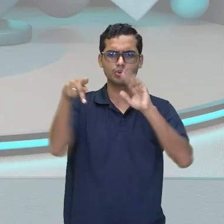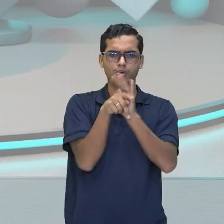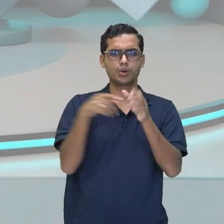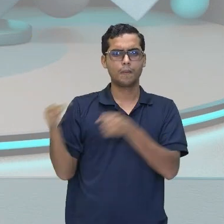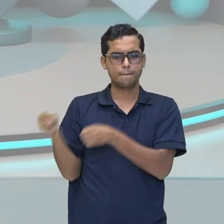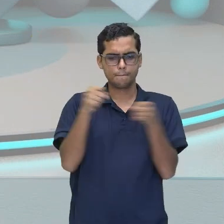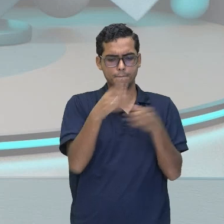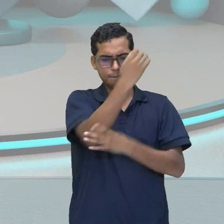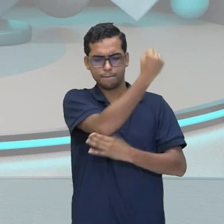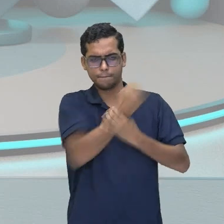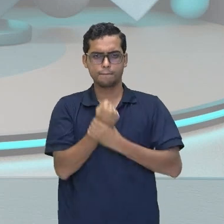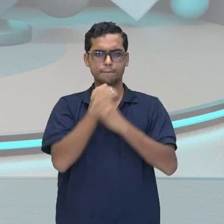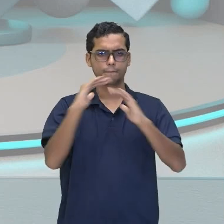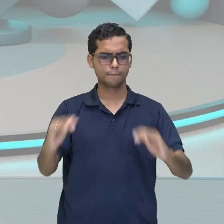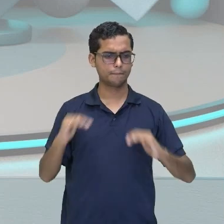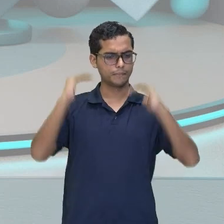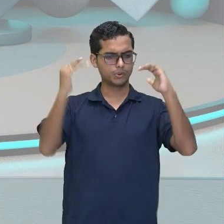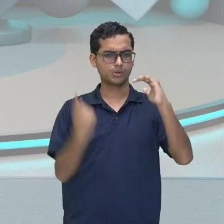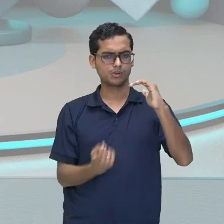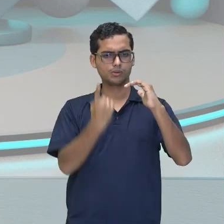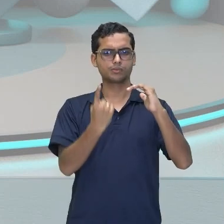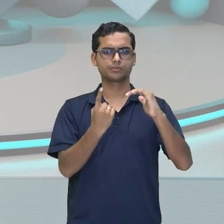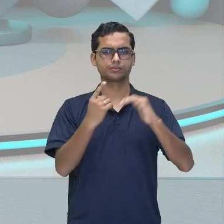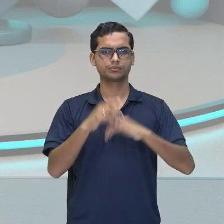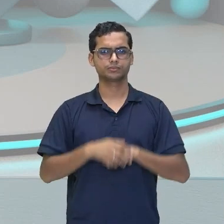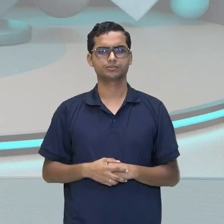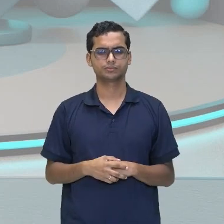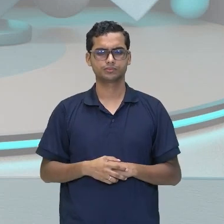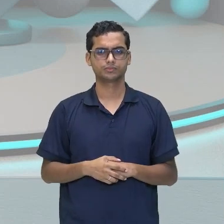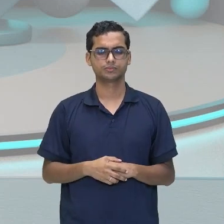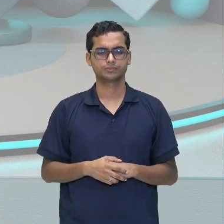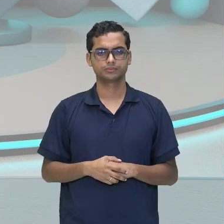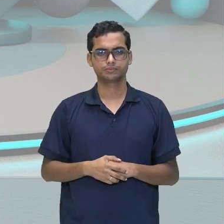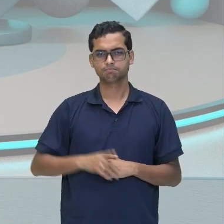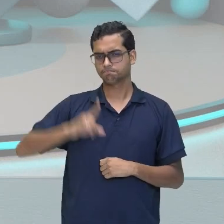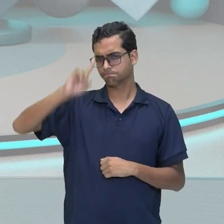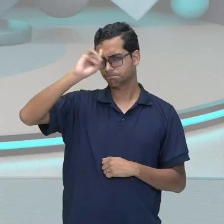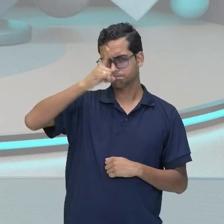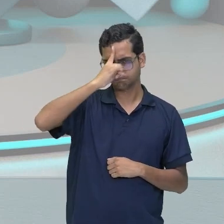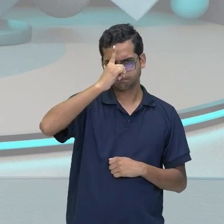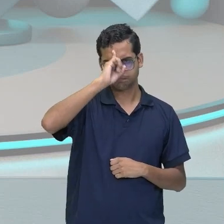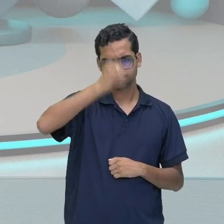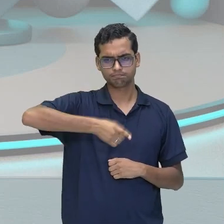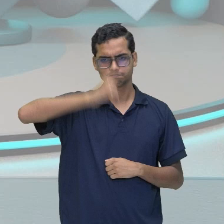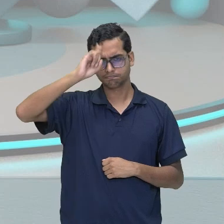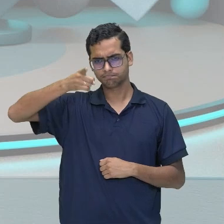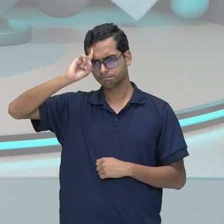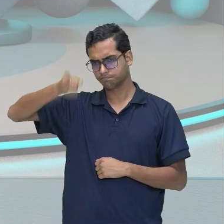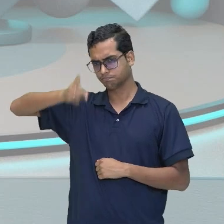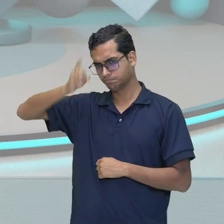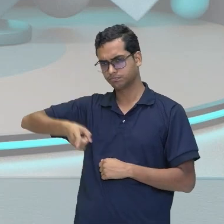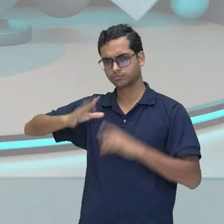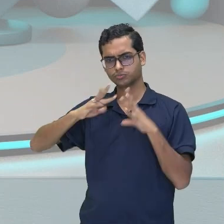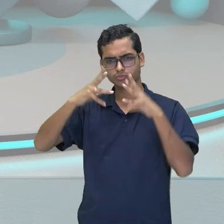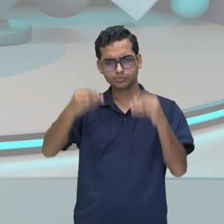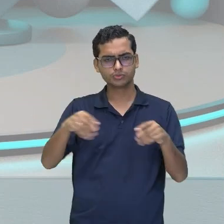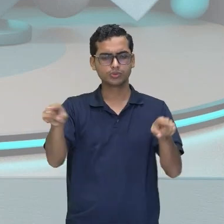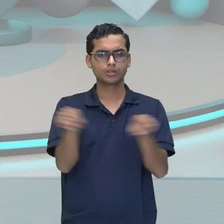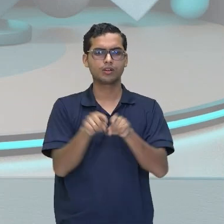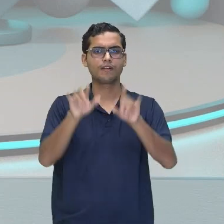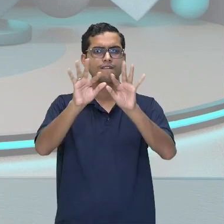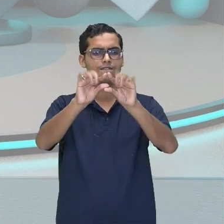É o absolutismo. Uma pessoa só é que manda em todo mundo. Aí, no caso, ele fazia versos, poemas,